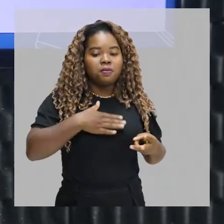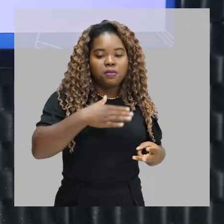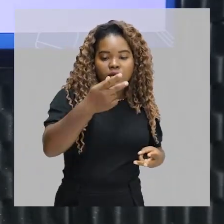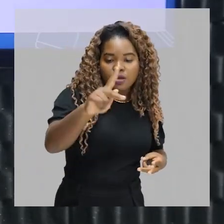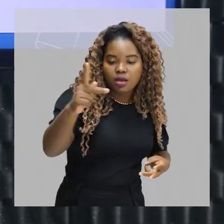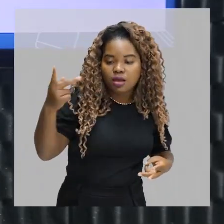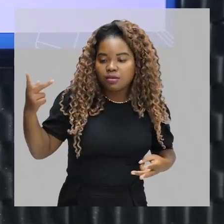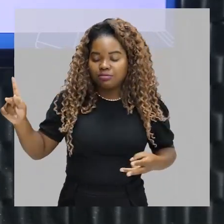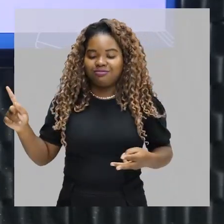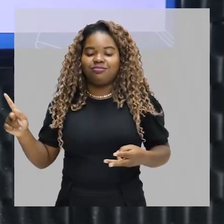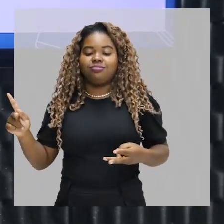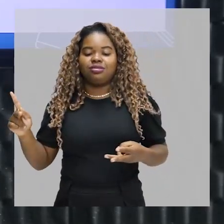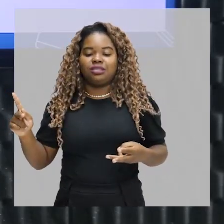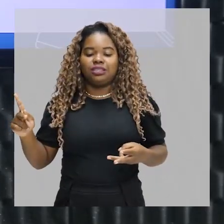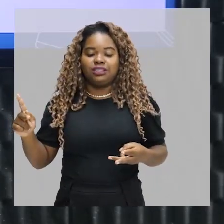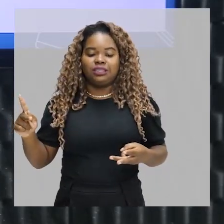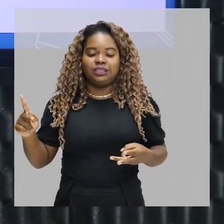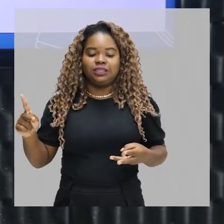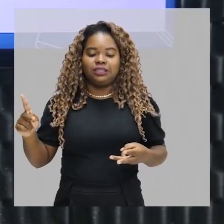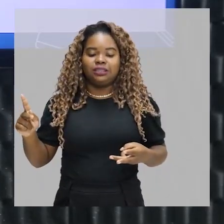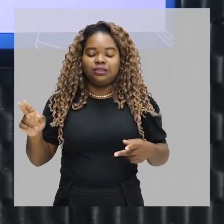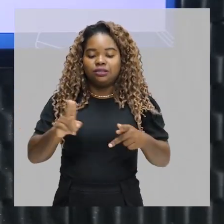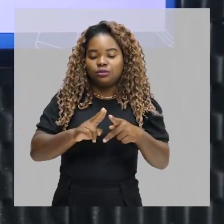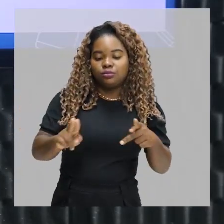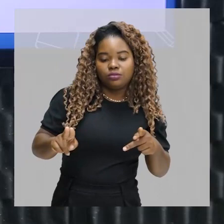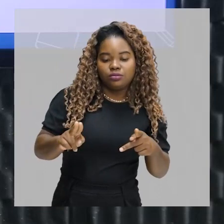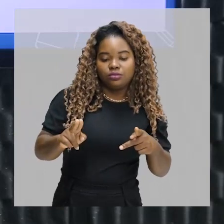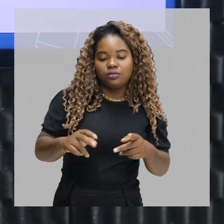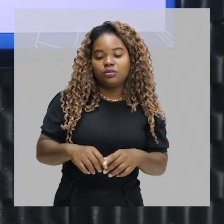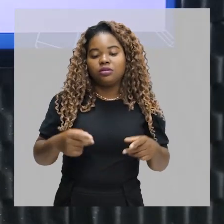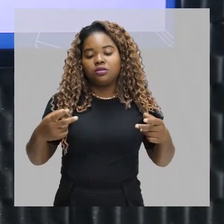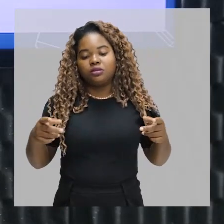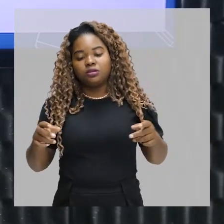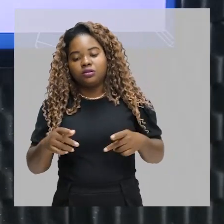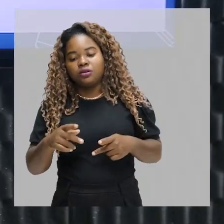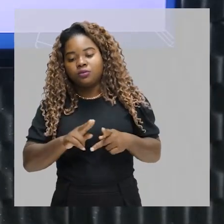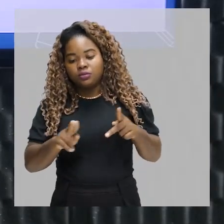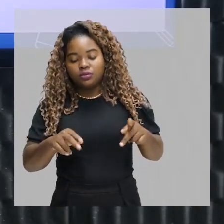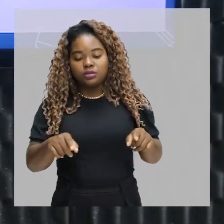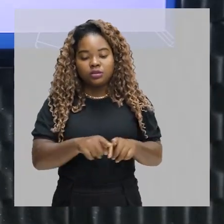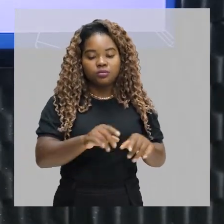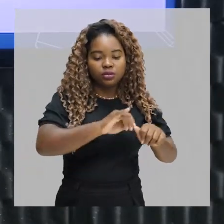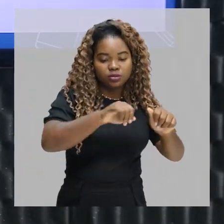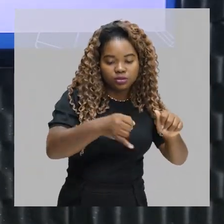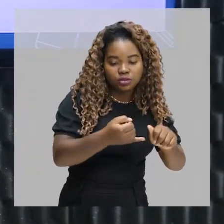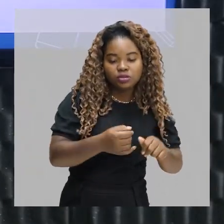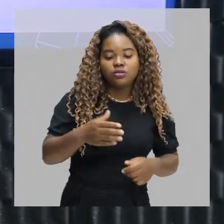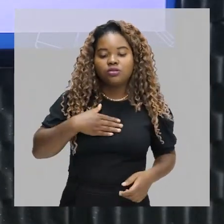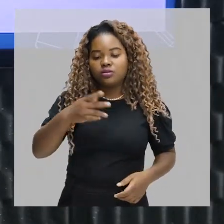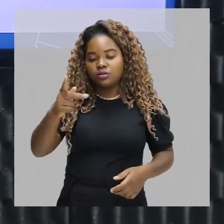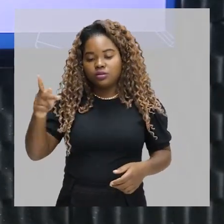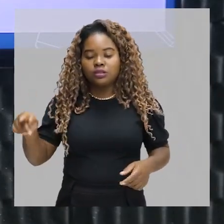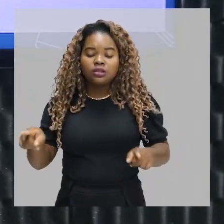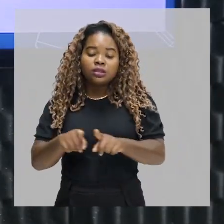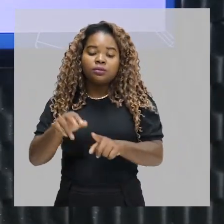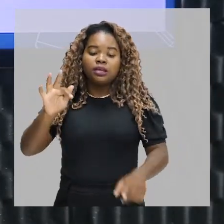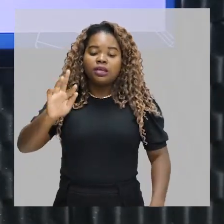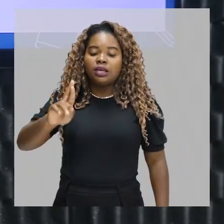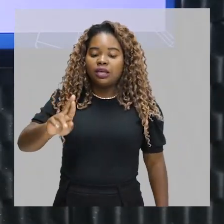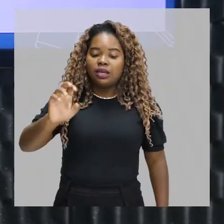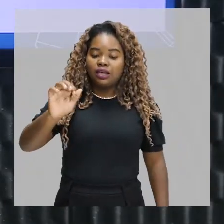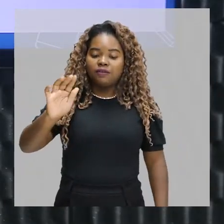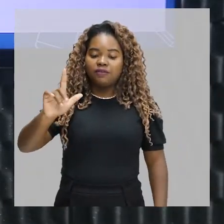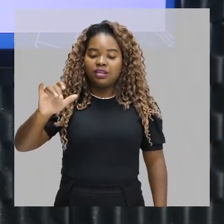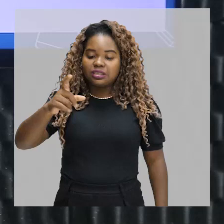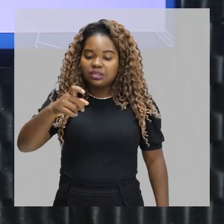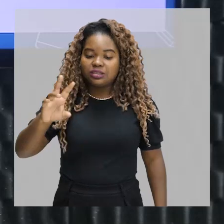pronomes possessivos, que tanto são os pronomes quanto os adjetivos possessivos, e os pronomes reflexivos. São